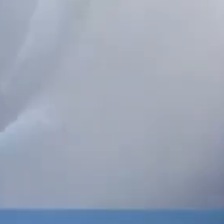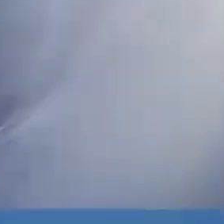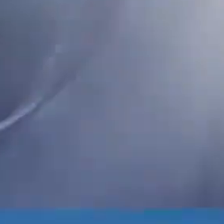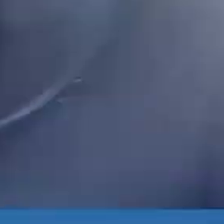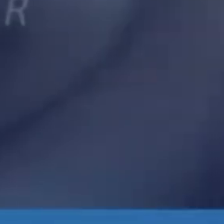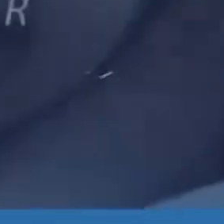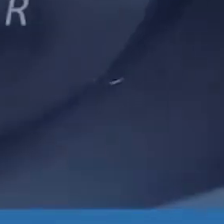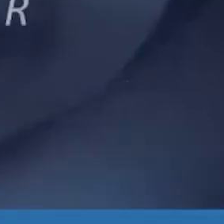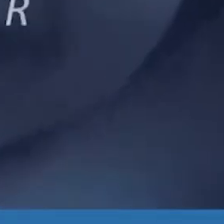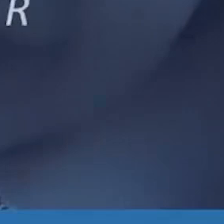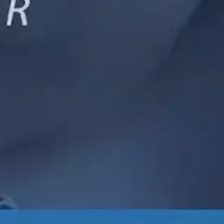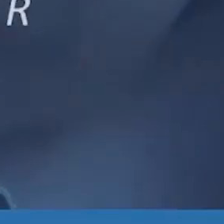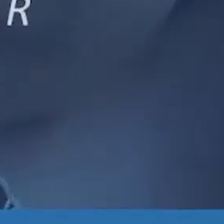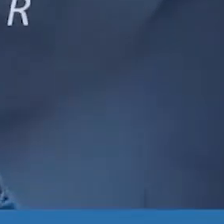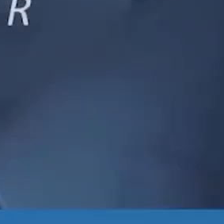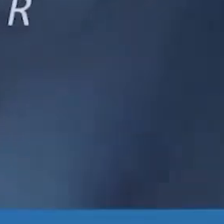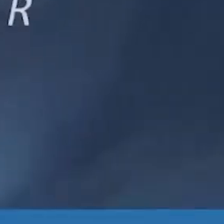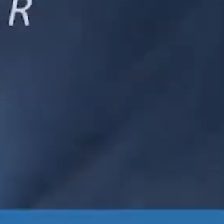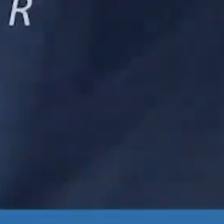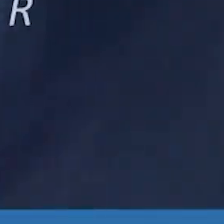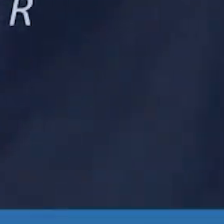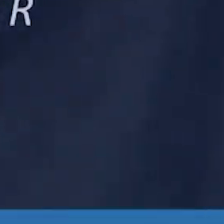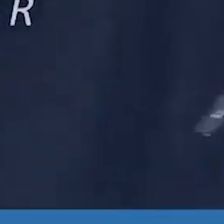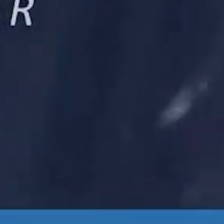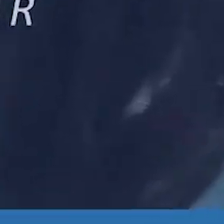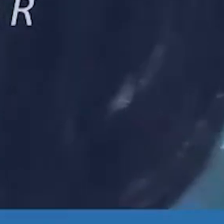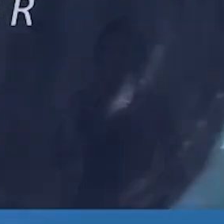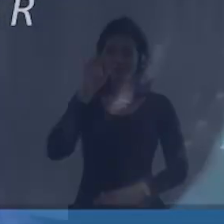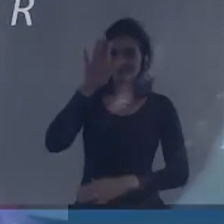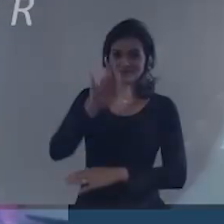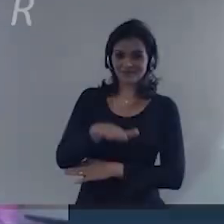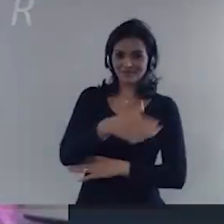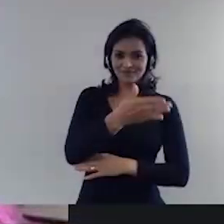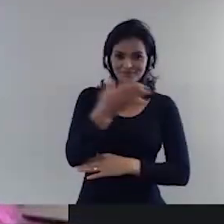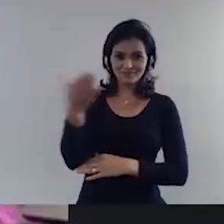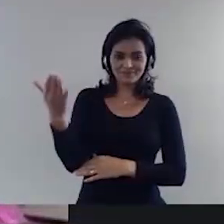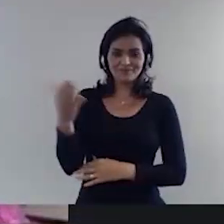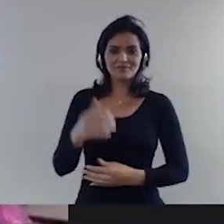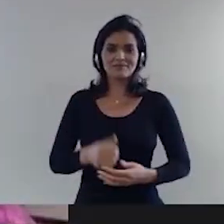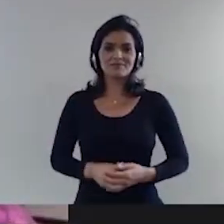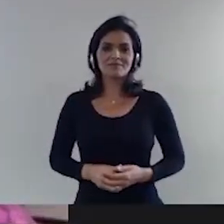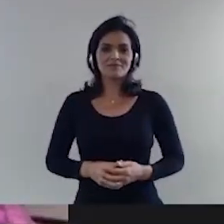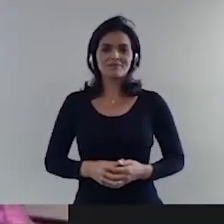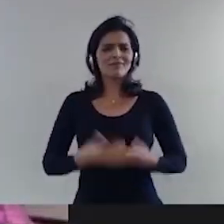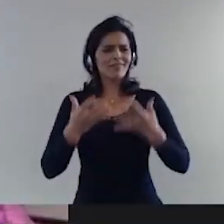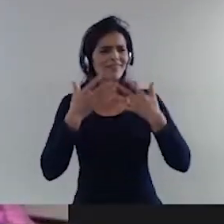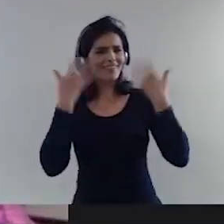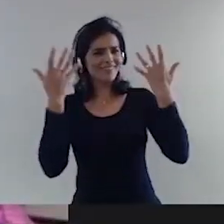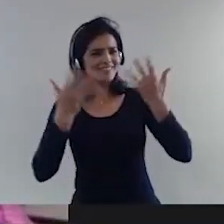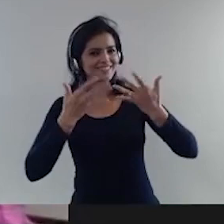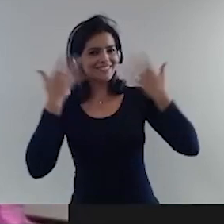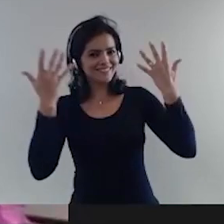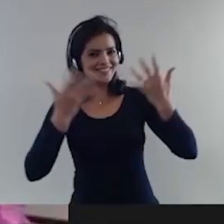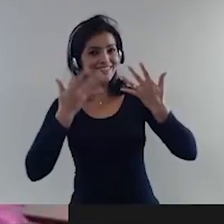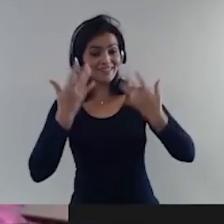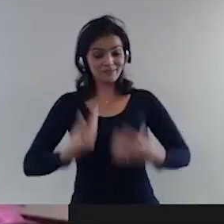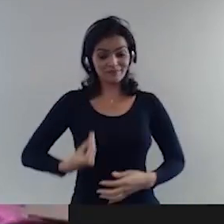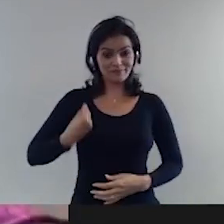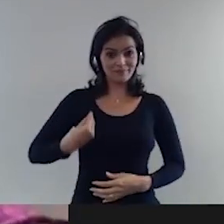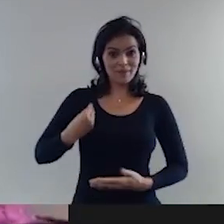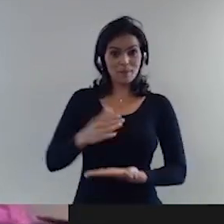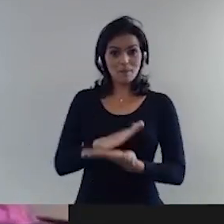Enquanto não passa, conheça o novo jeito Quali de ajudar. Inicialmente, minha alegria de estar